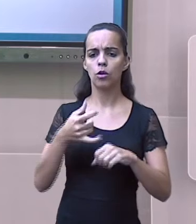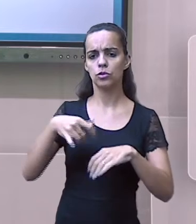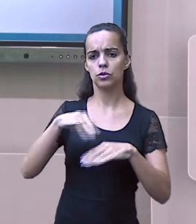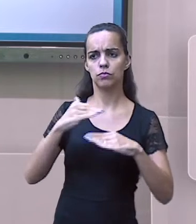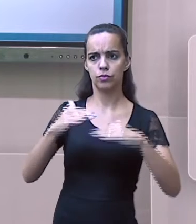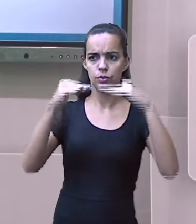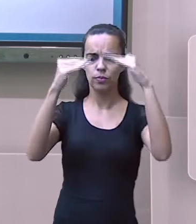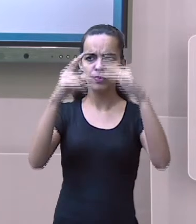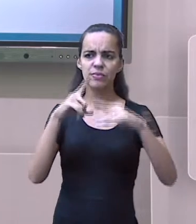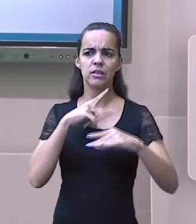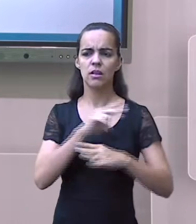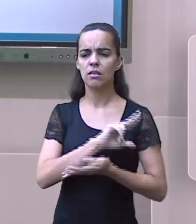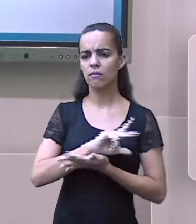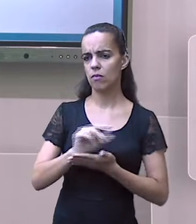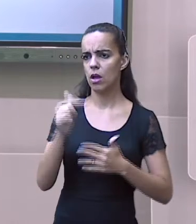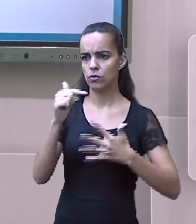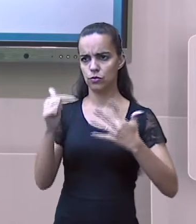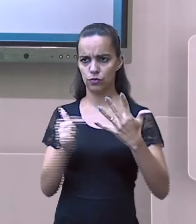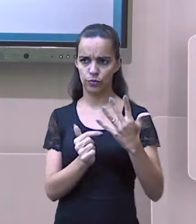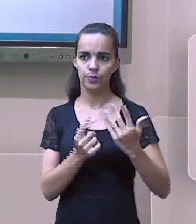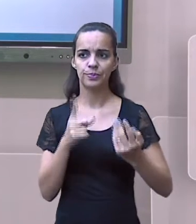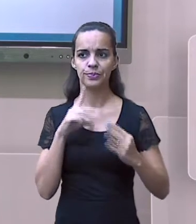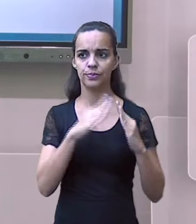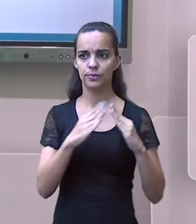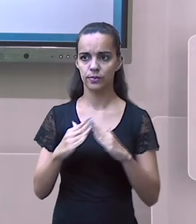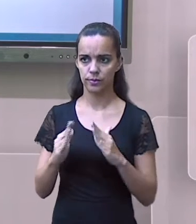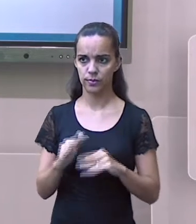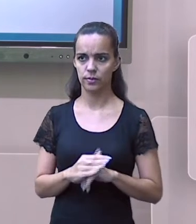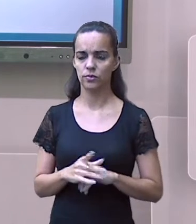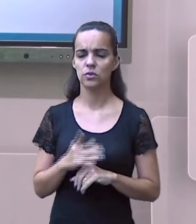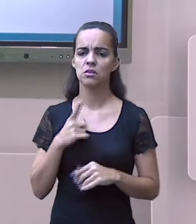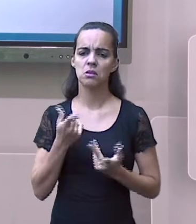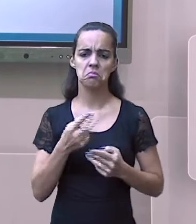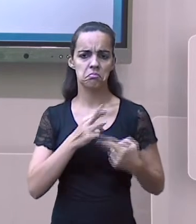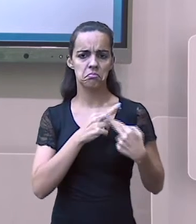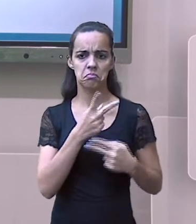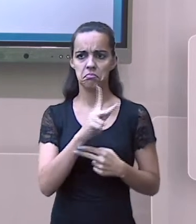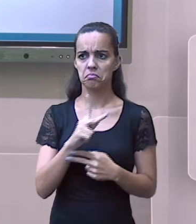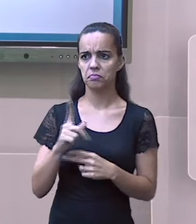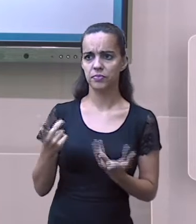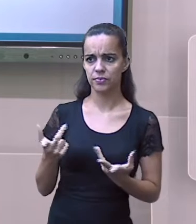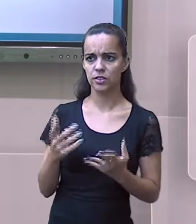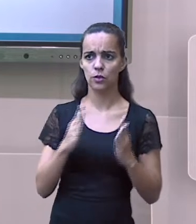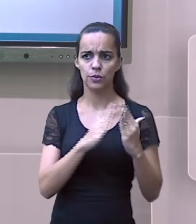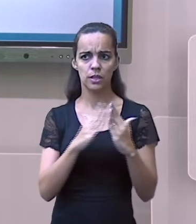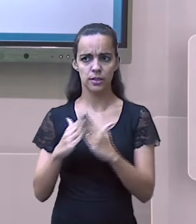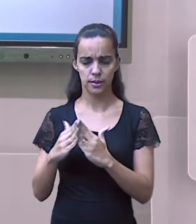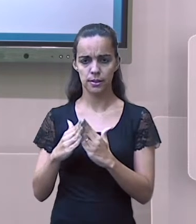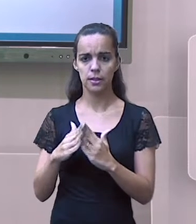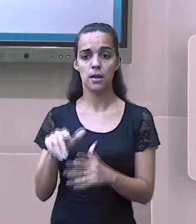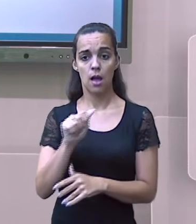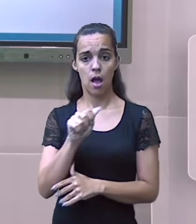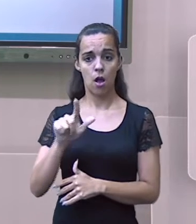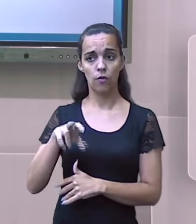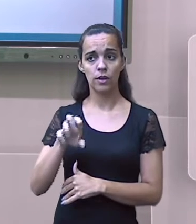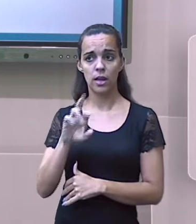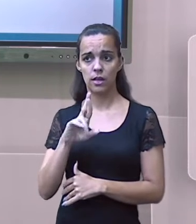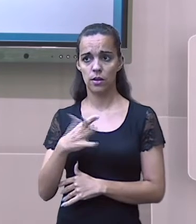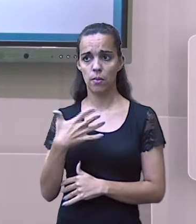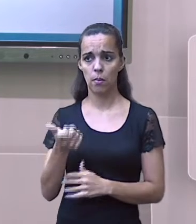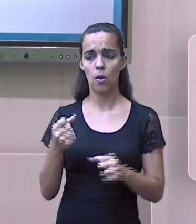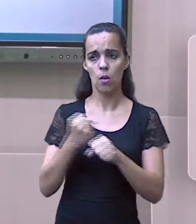sobrados. Atualmente, há inúmeras possibilidades de se construir uma casa de alvenaria.